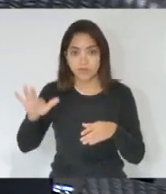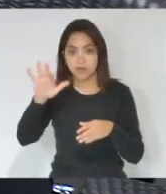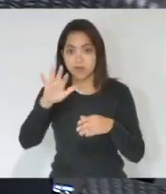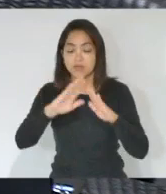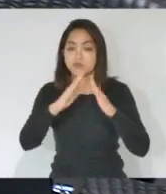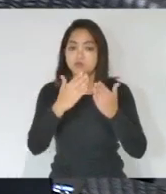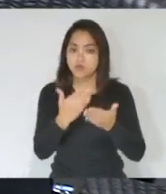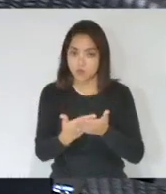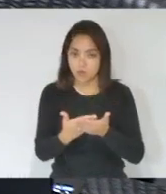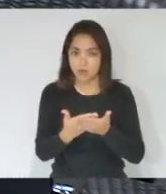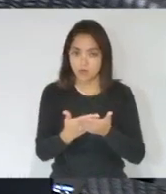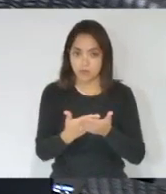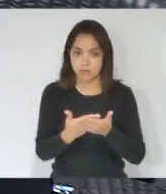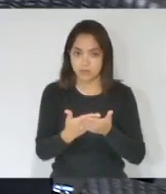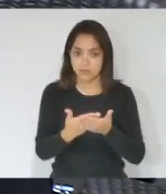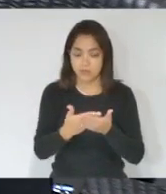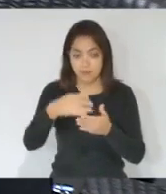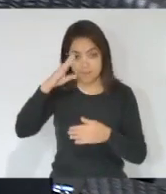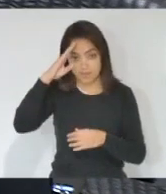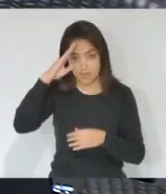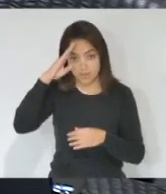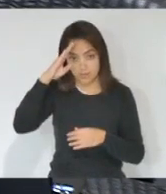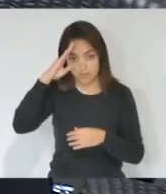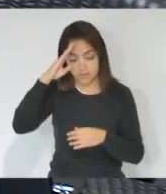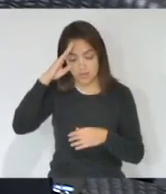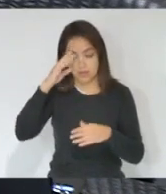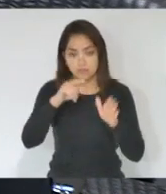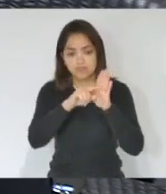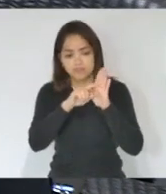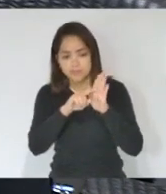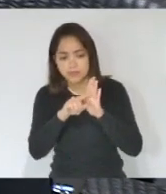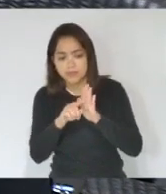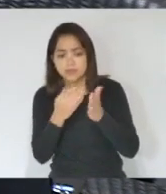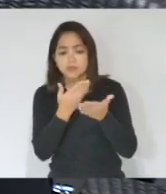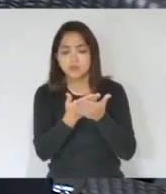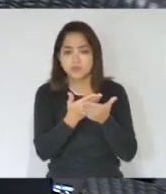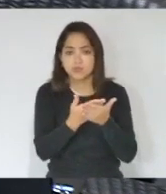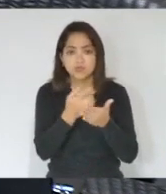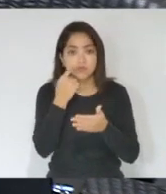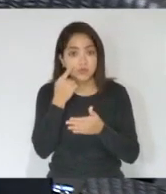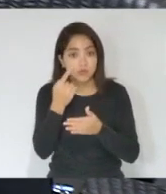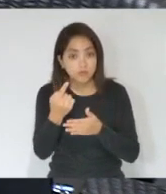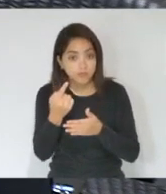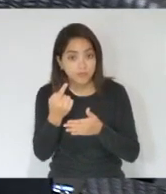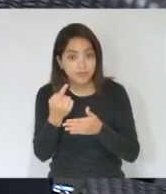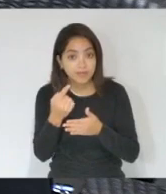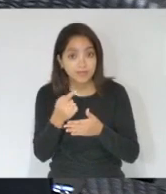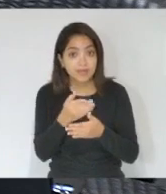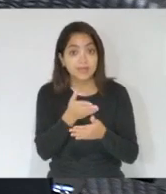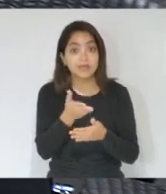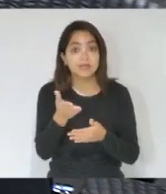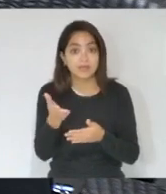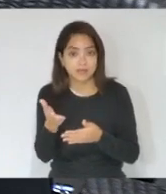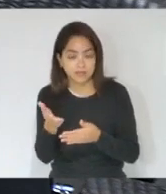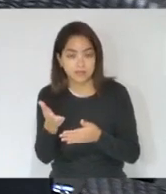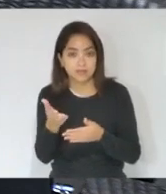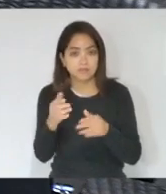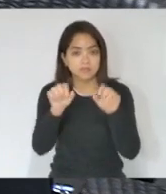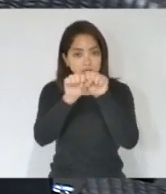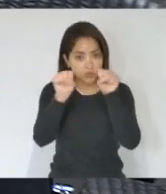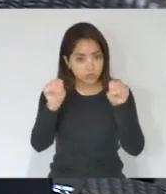militares, e analisando os estudos, eu vi que nas escolas militares tem um sistema